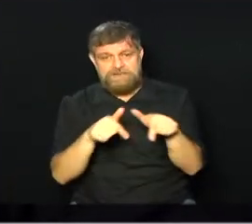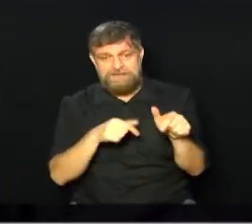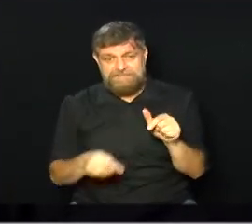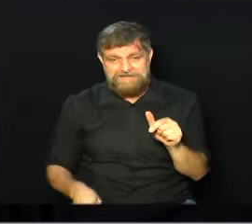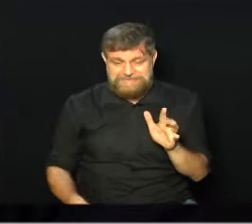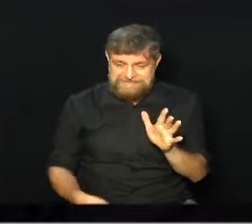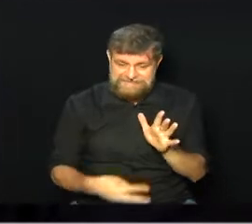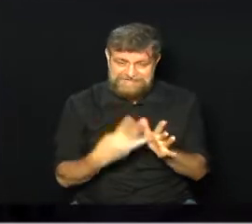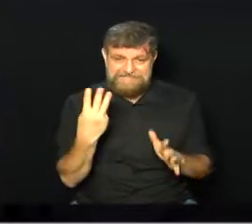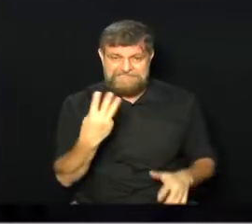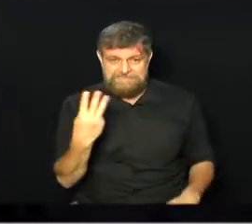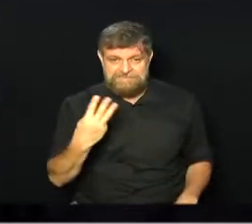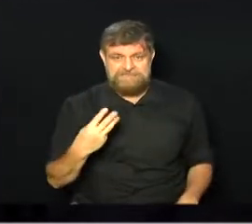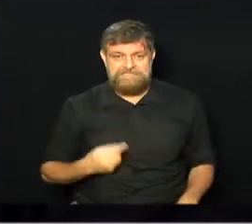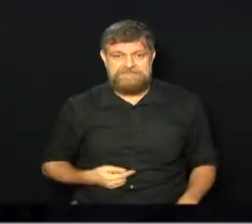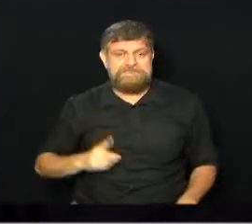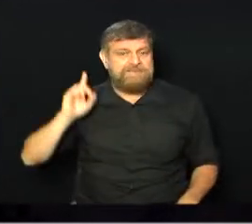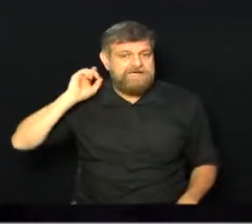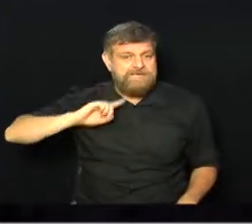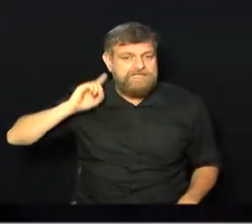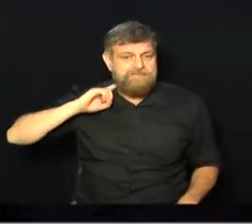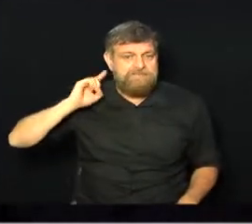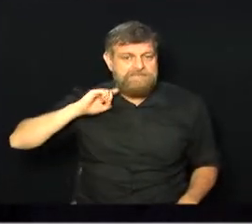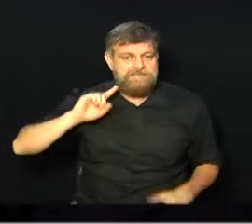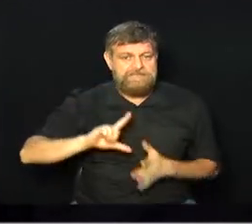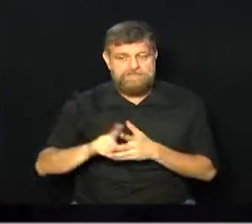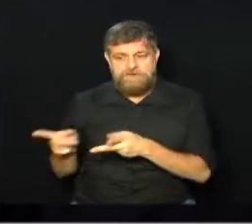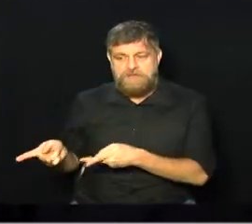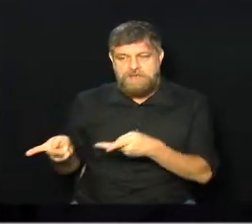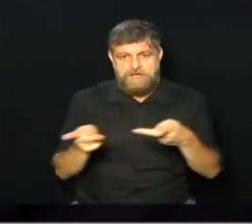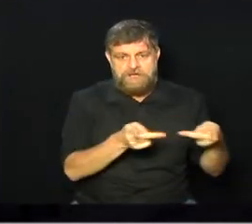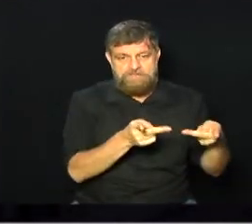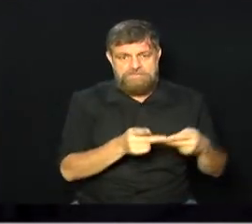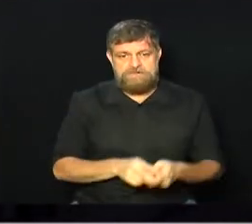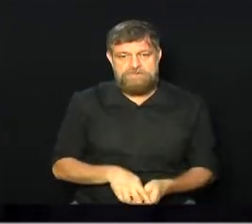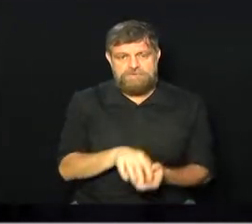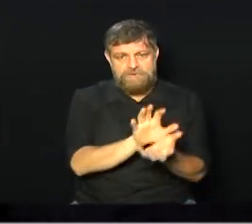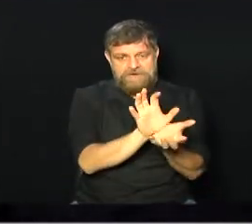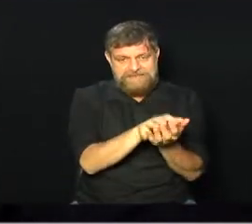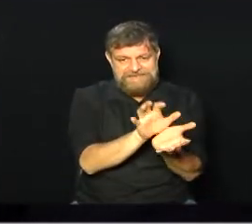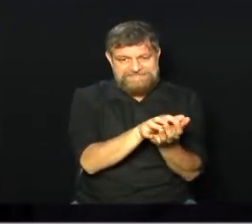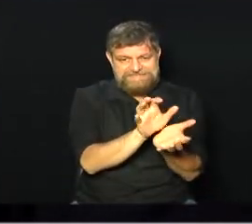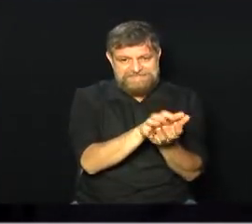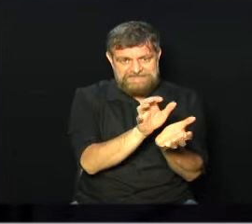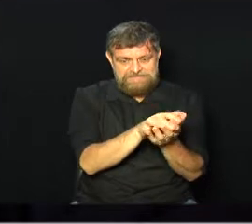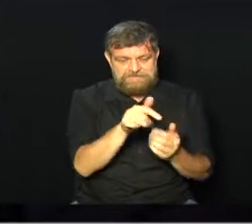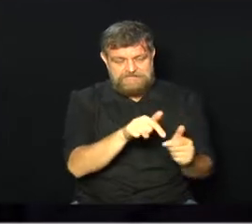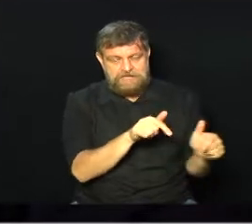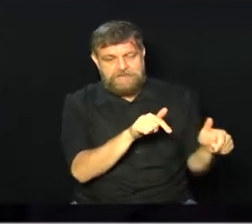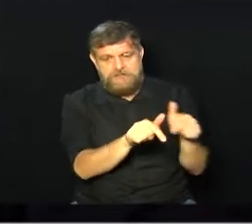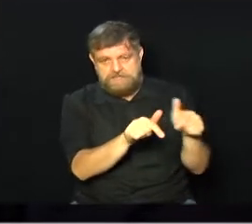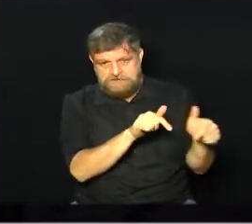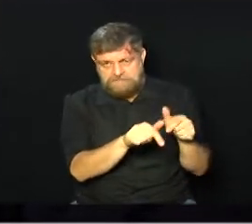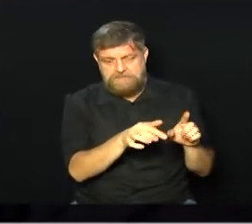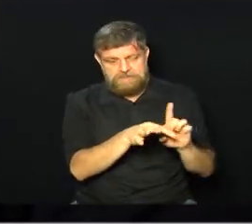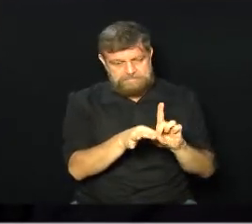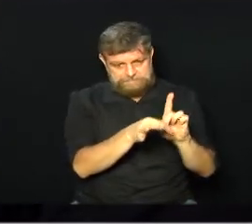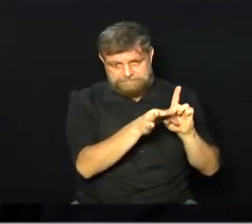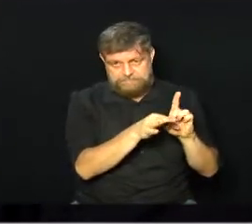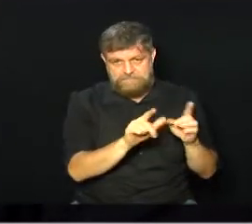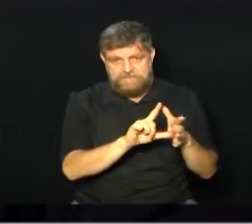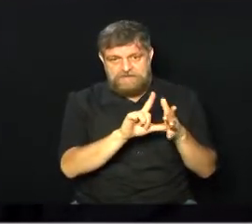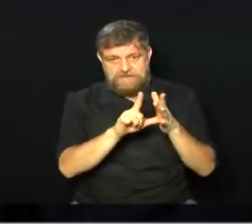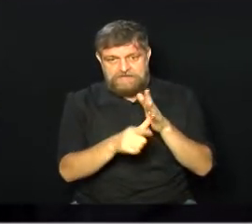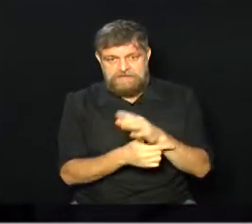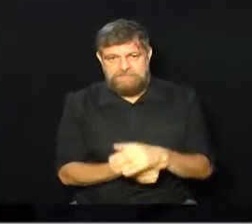ele, trabalhei no Atlético Mineiro, depois ele me convidou para ir para o Sport Recife com ele, onde eu trabalhei com ele também, e depois no São Caetano.